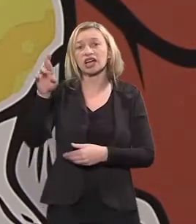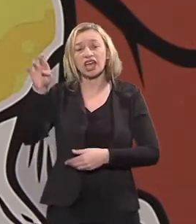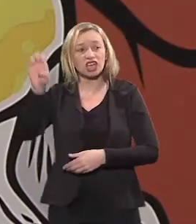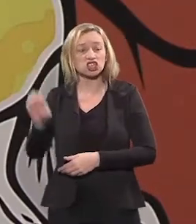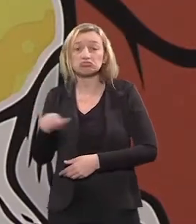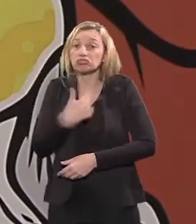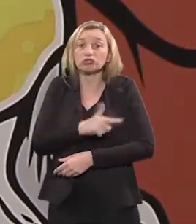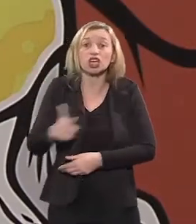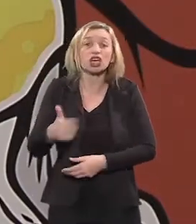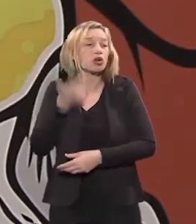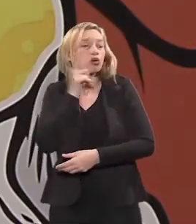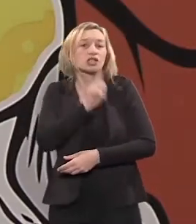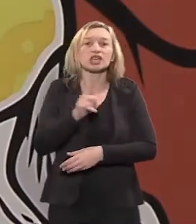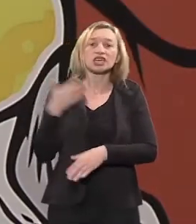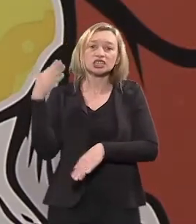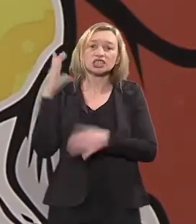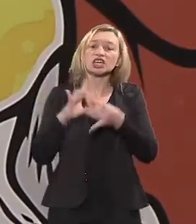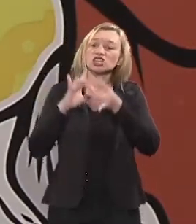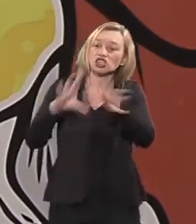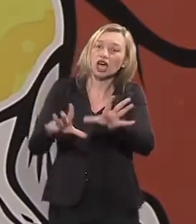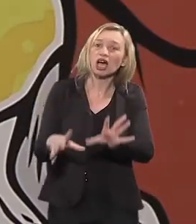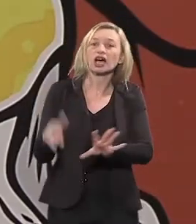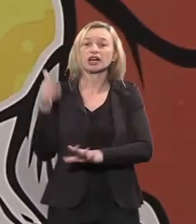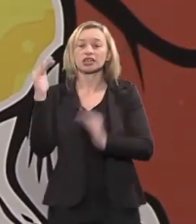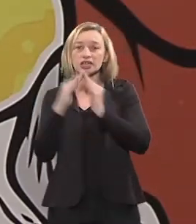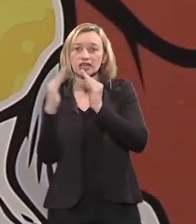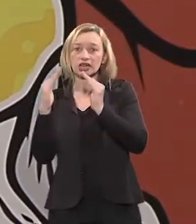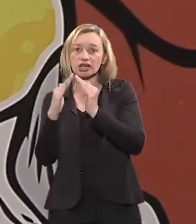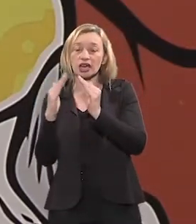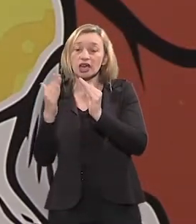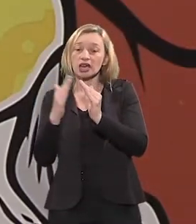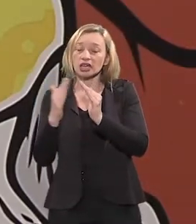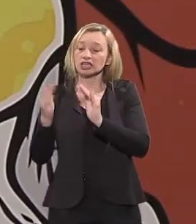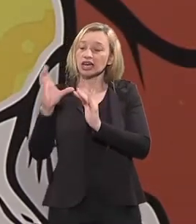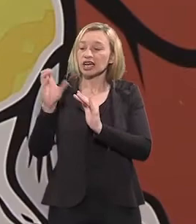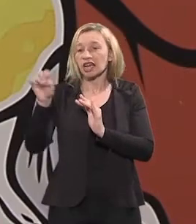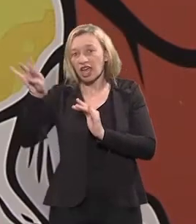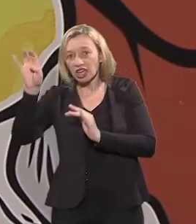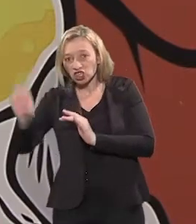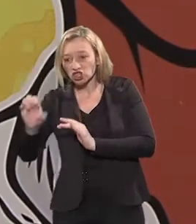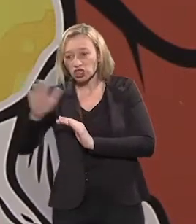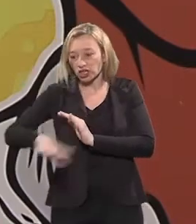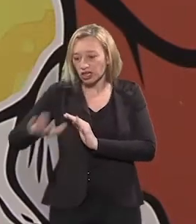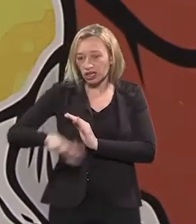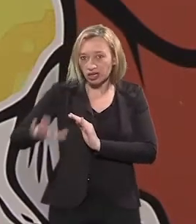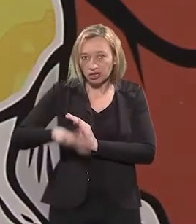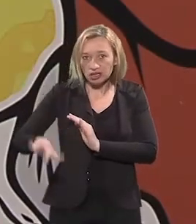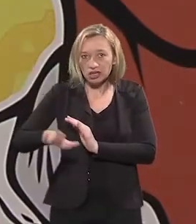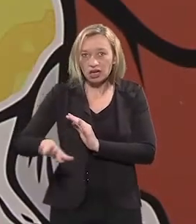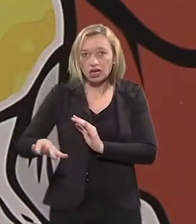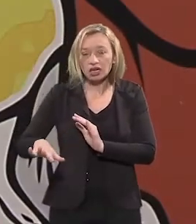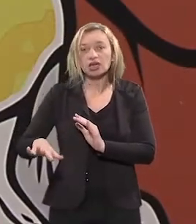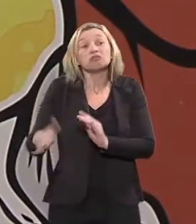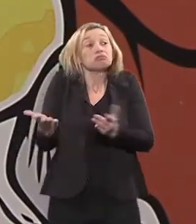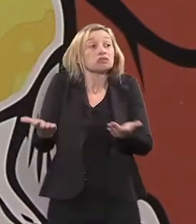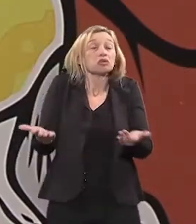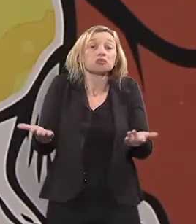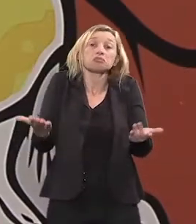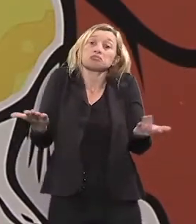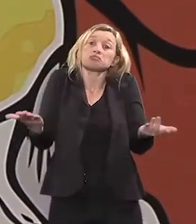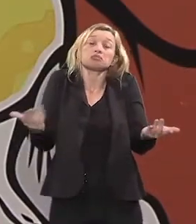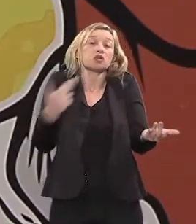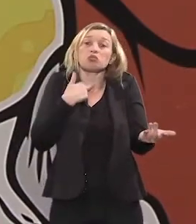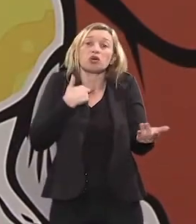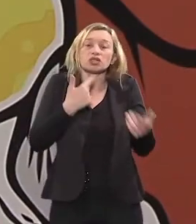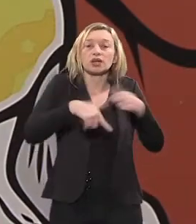não consegue deixar a criança na creche para ir correr atrás de um trabalho. Então é muito cruel, porque chega um momento